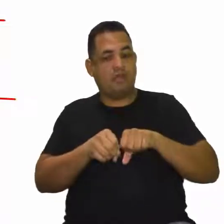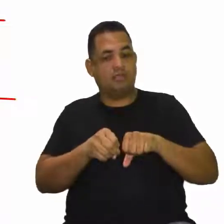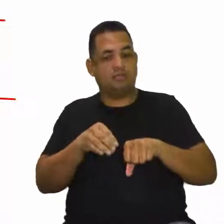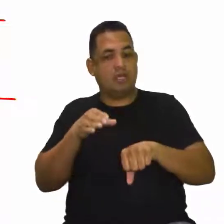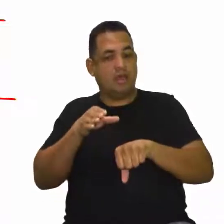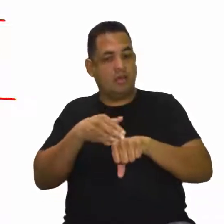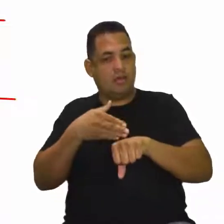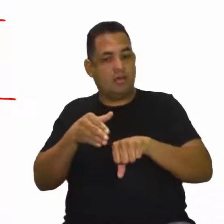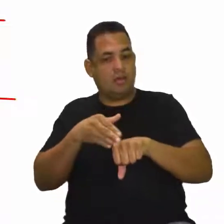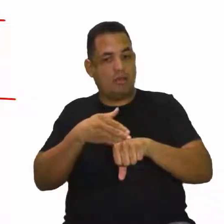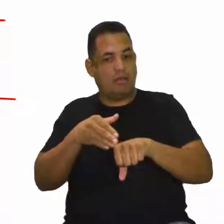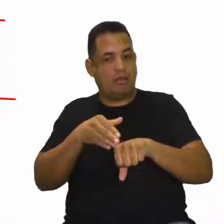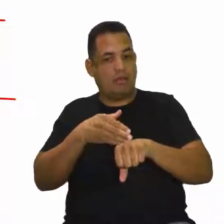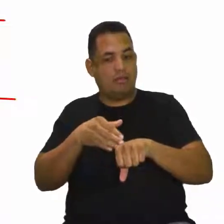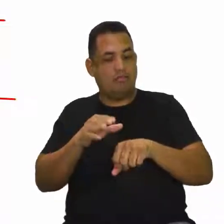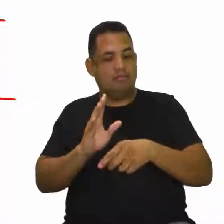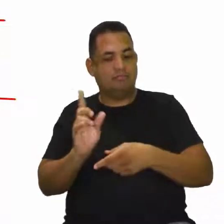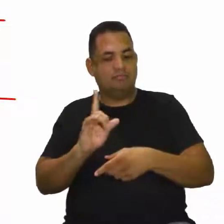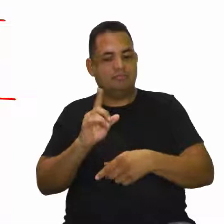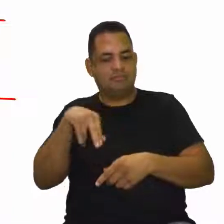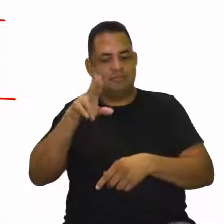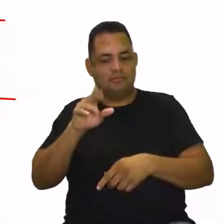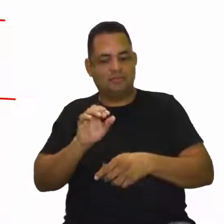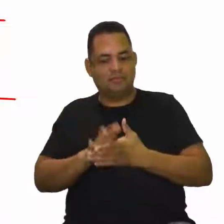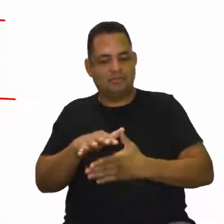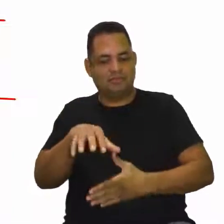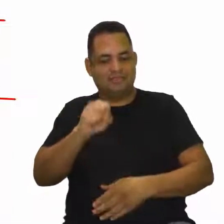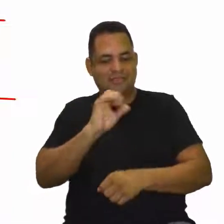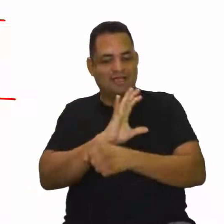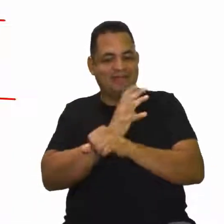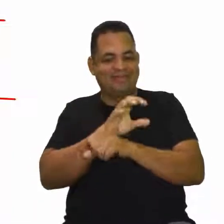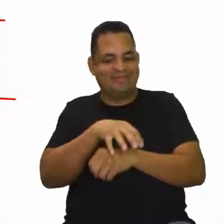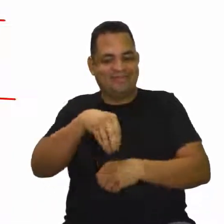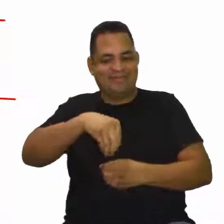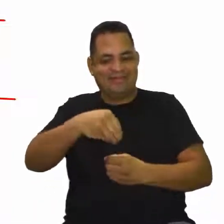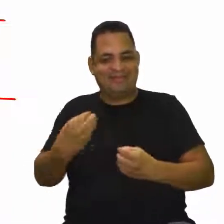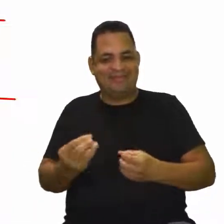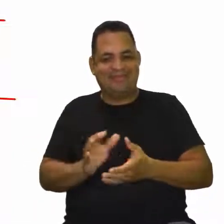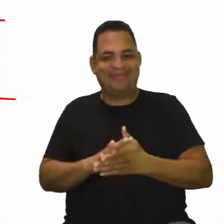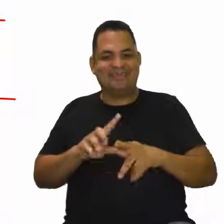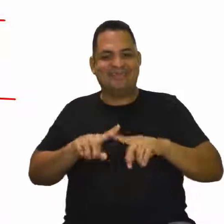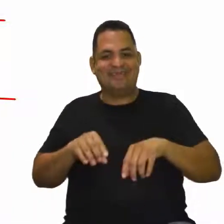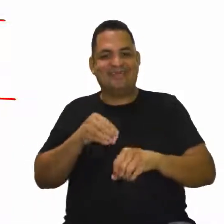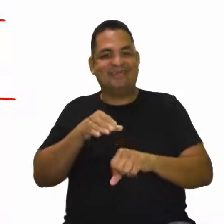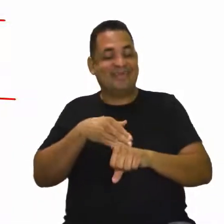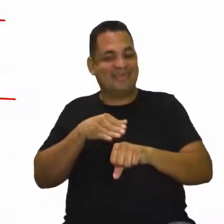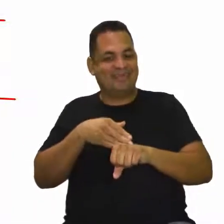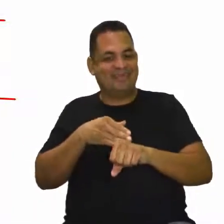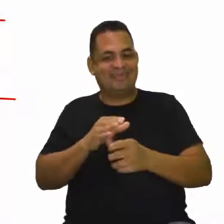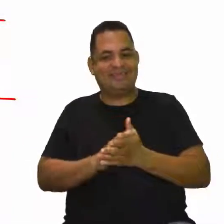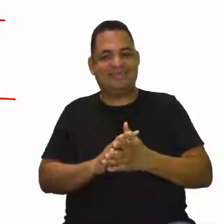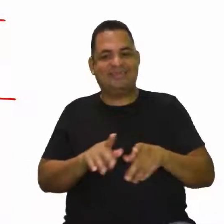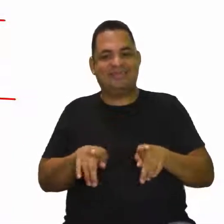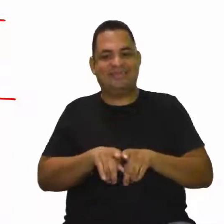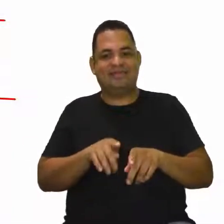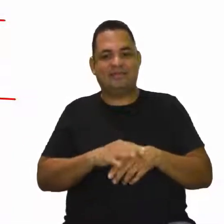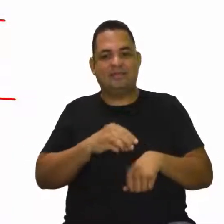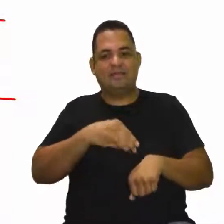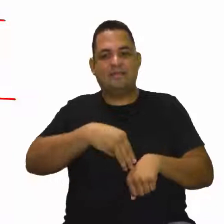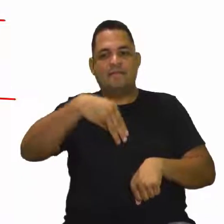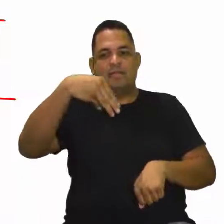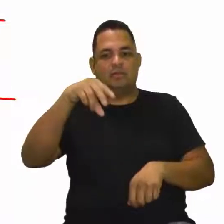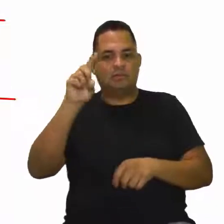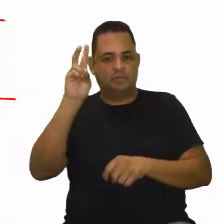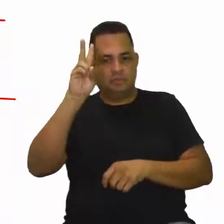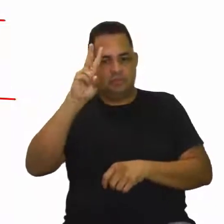nunca tirei um esqueleto para fora, mas é arqueólogo, né? E também sou mestre